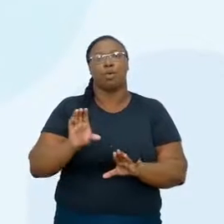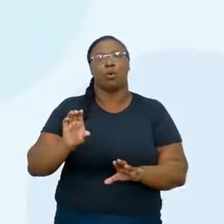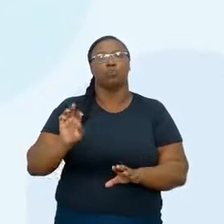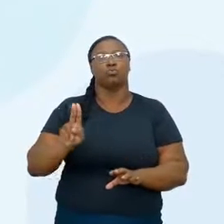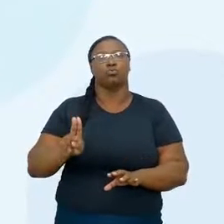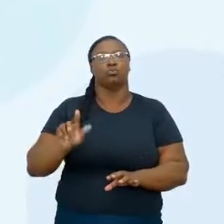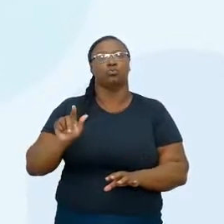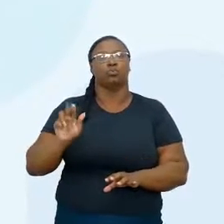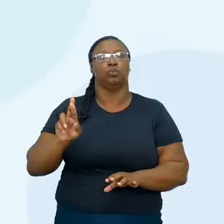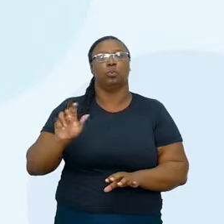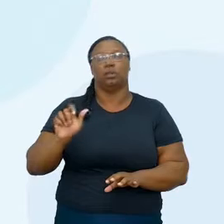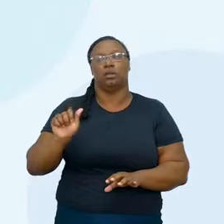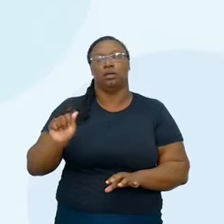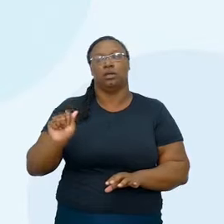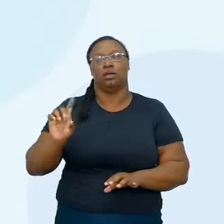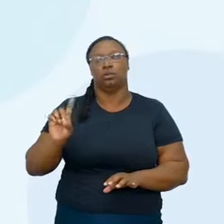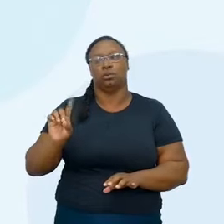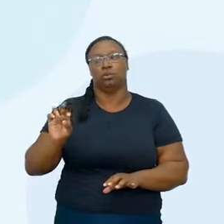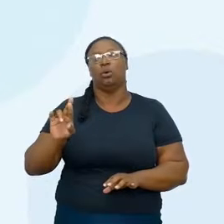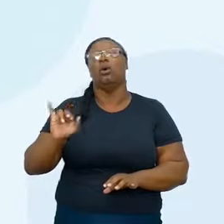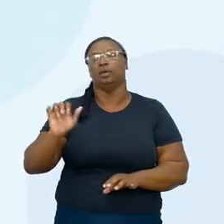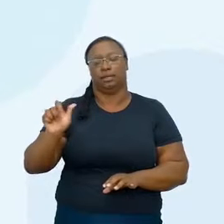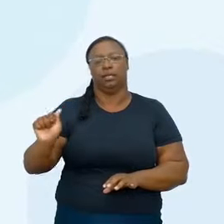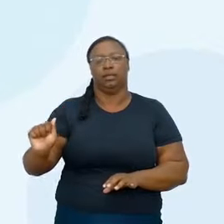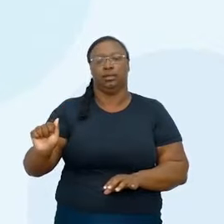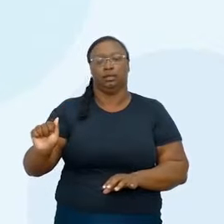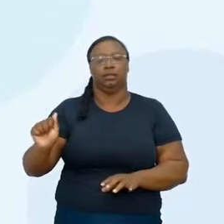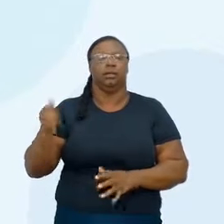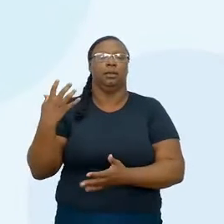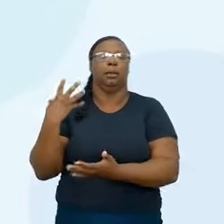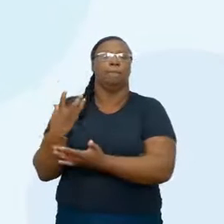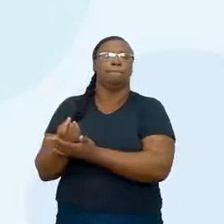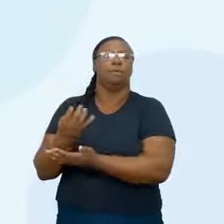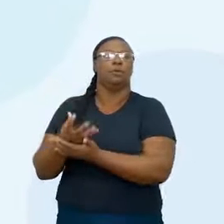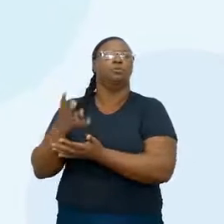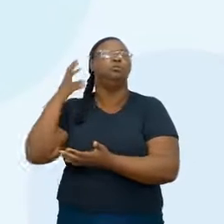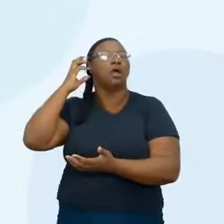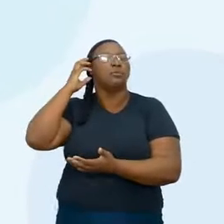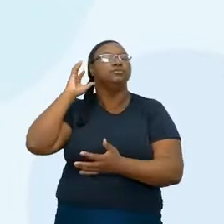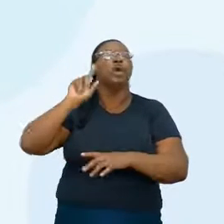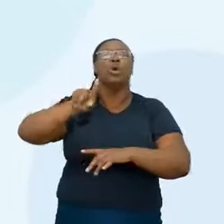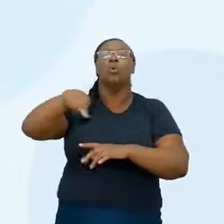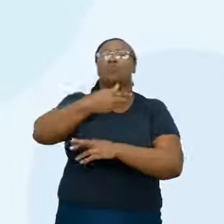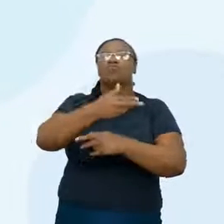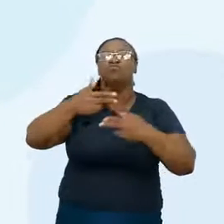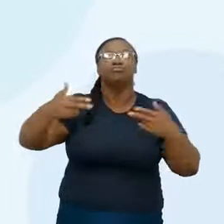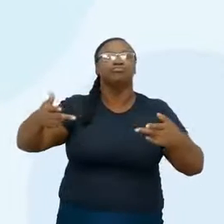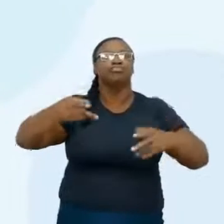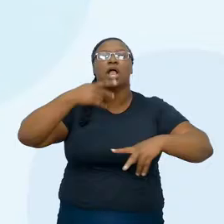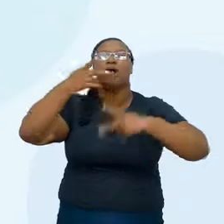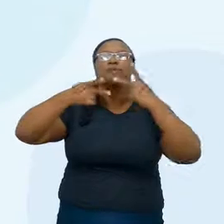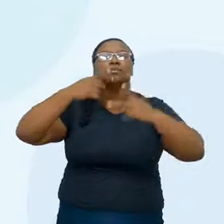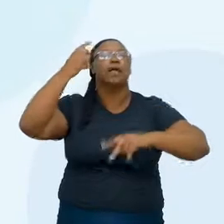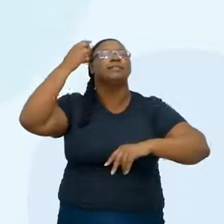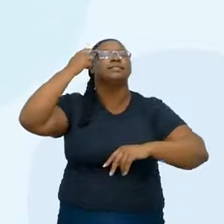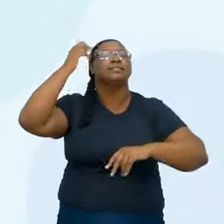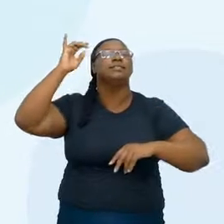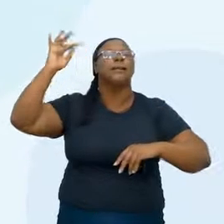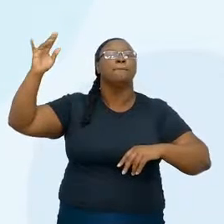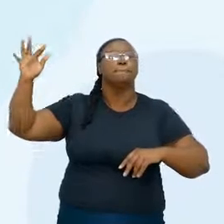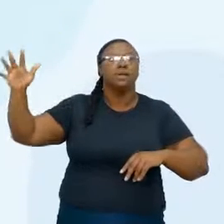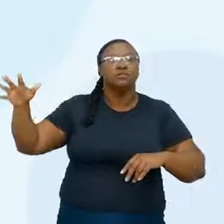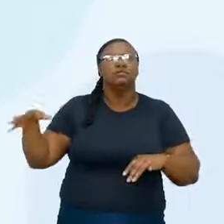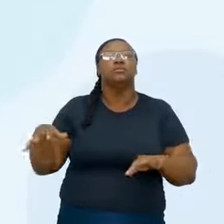né? A gente tem uma pulverização de podcast de todos os assuntos que a gente possa imaginar, a gente